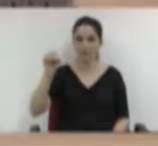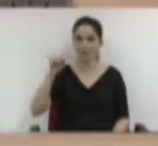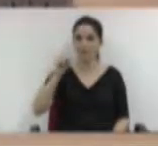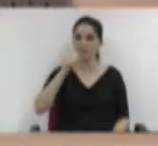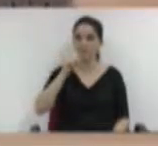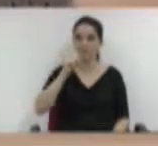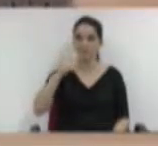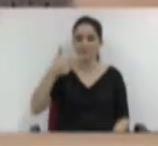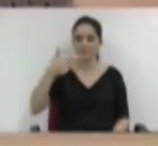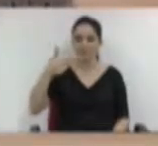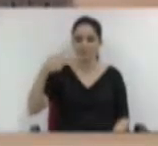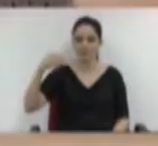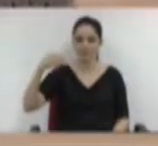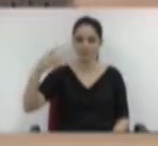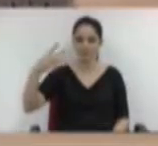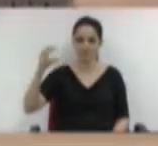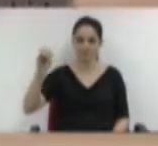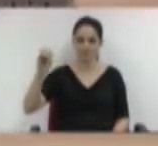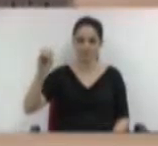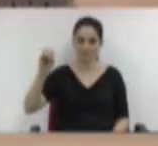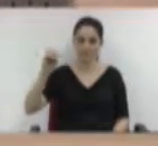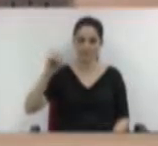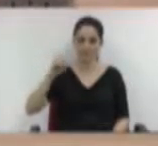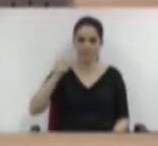828, 830,